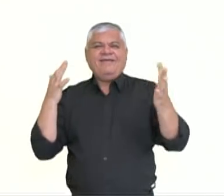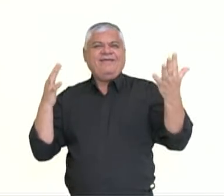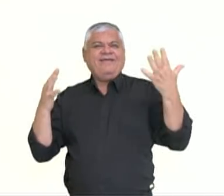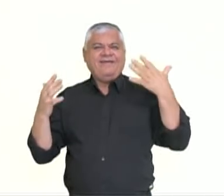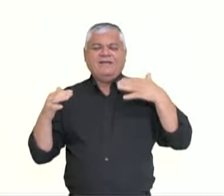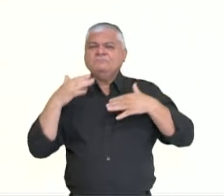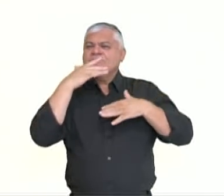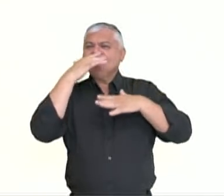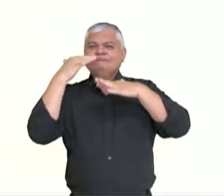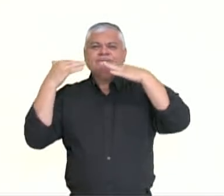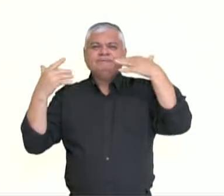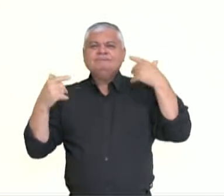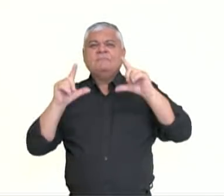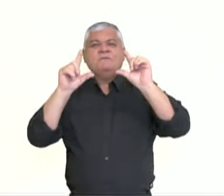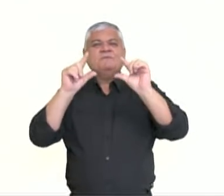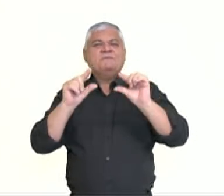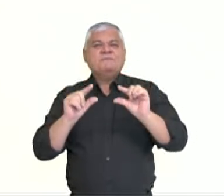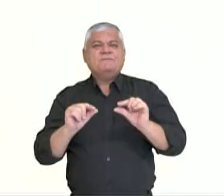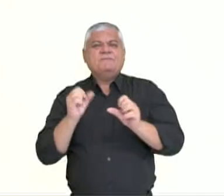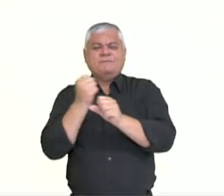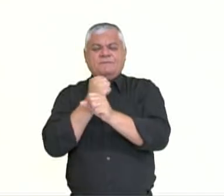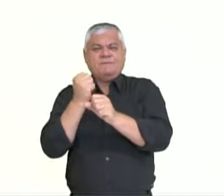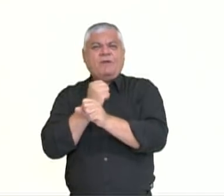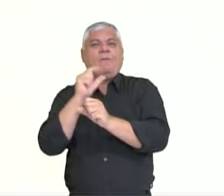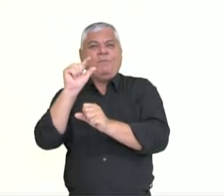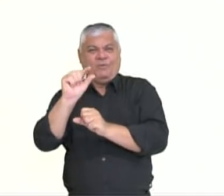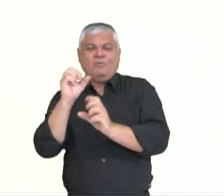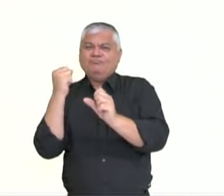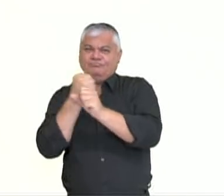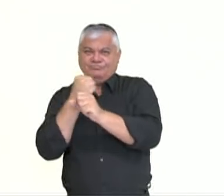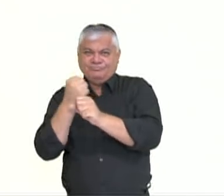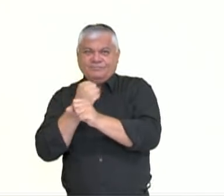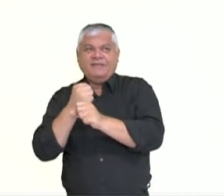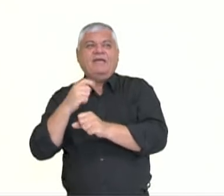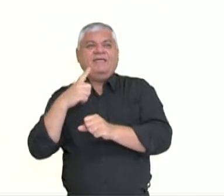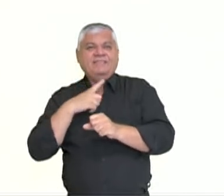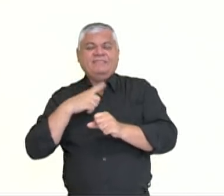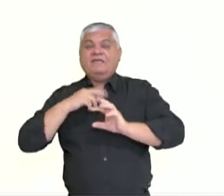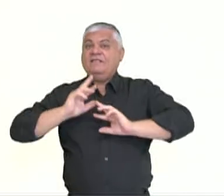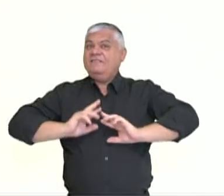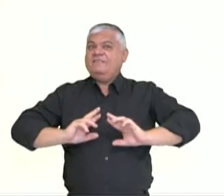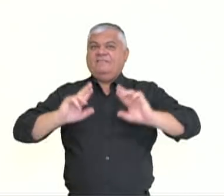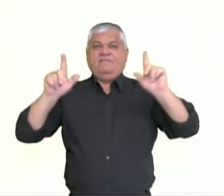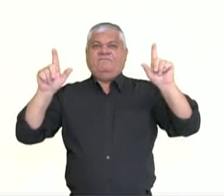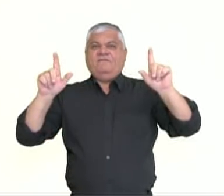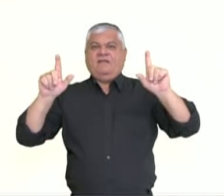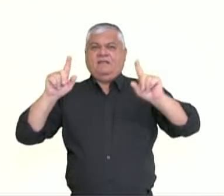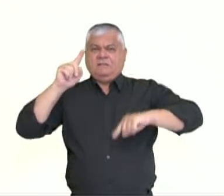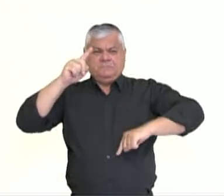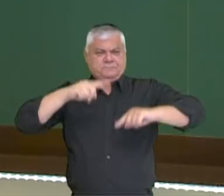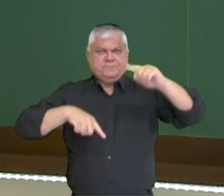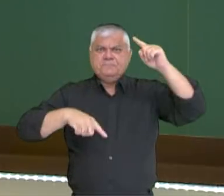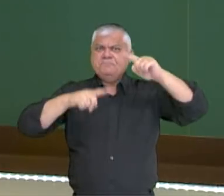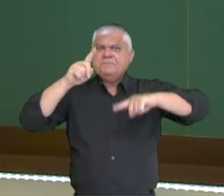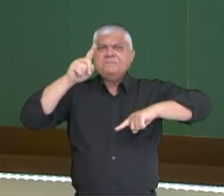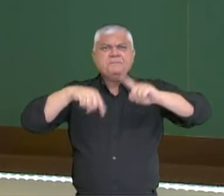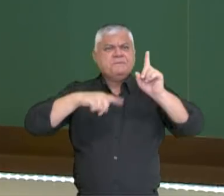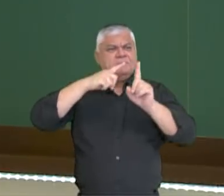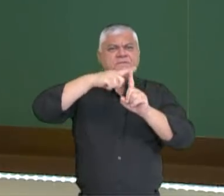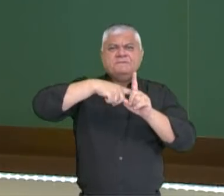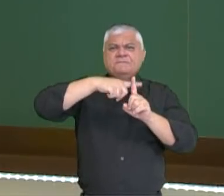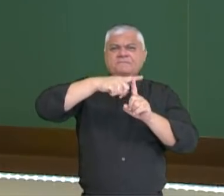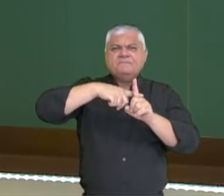residenciais com uma quantidade menor de construções e por isso eu vou ter essa diferença de temperatura, por